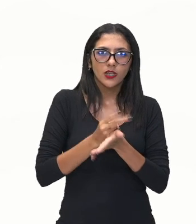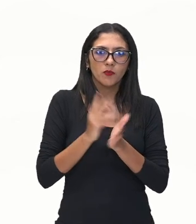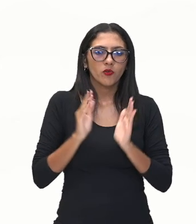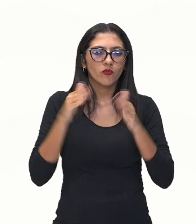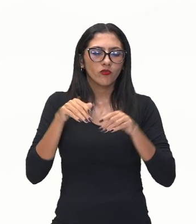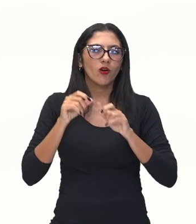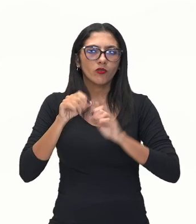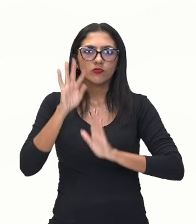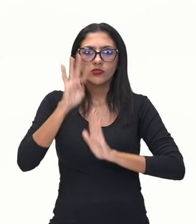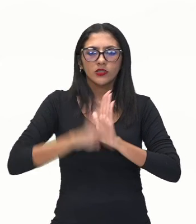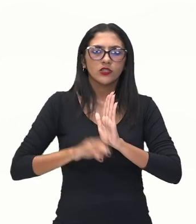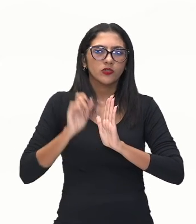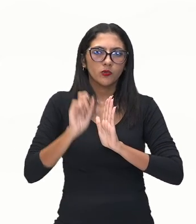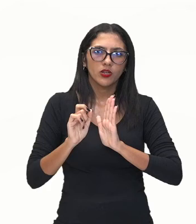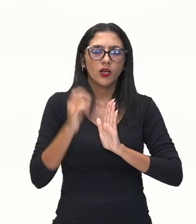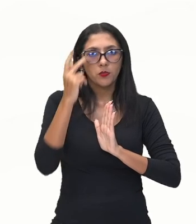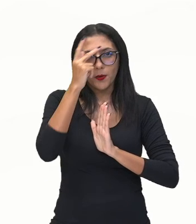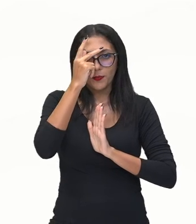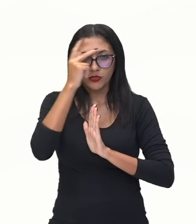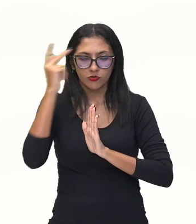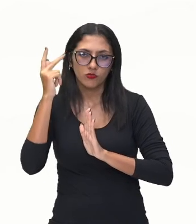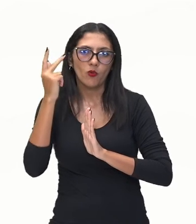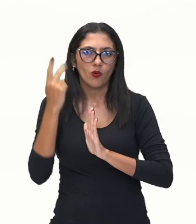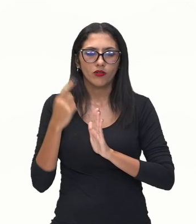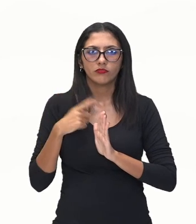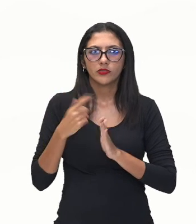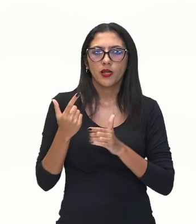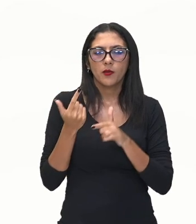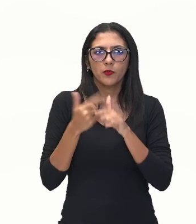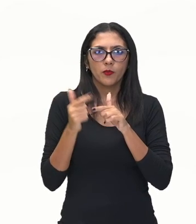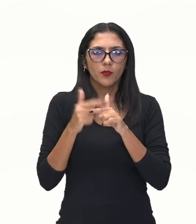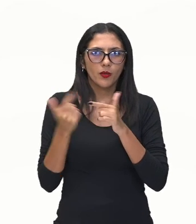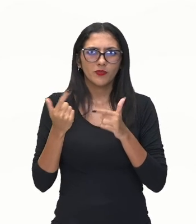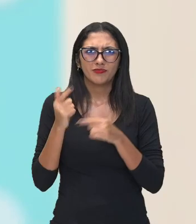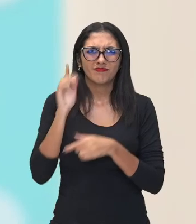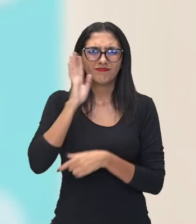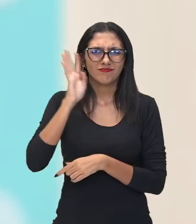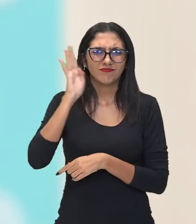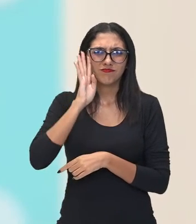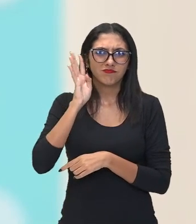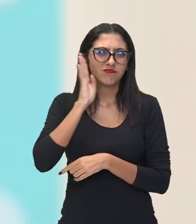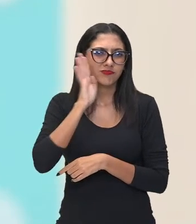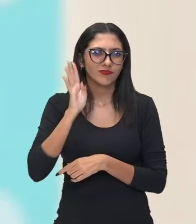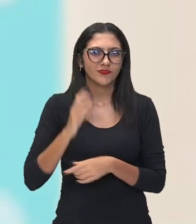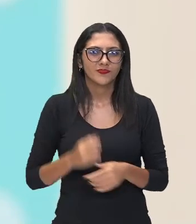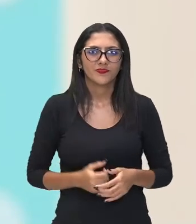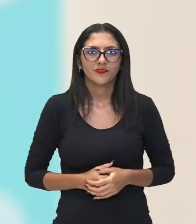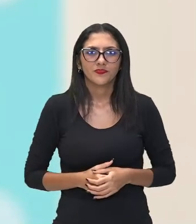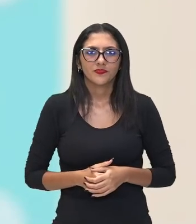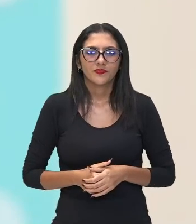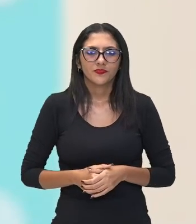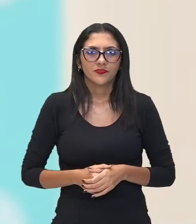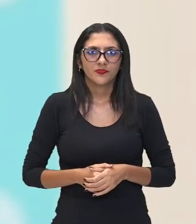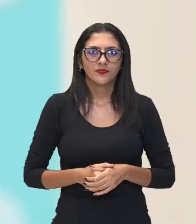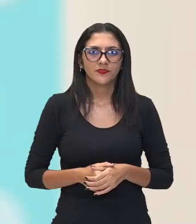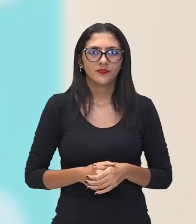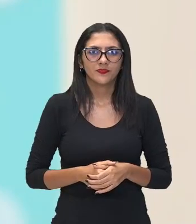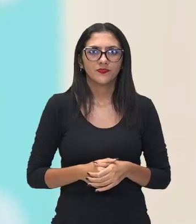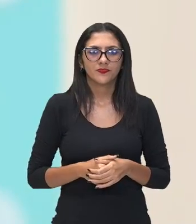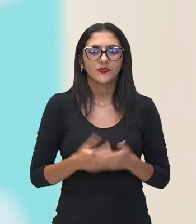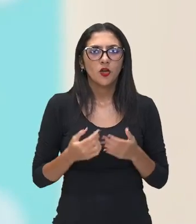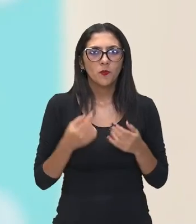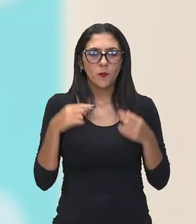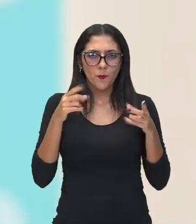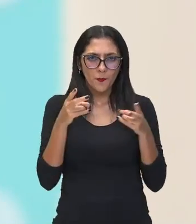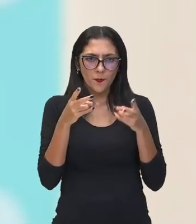isso aí, deu para notar, né? Que o eu lírico não está legal. É isso aí para vocês perceberem que a